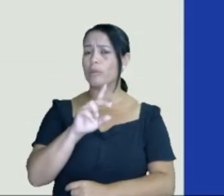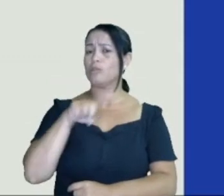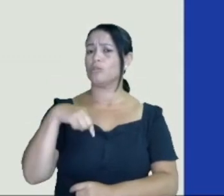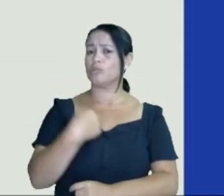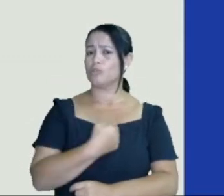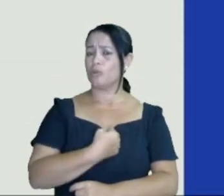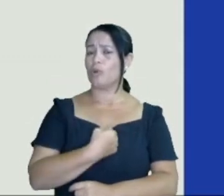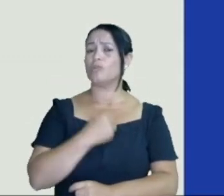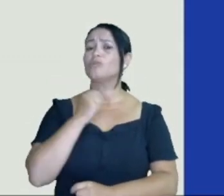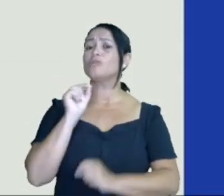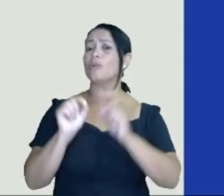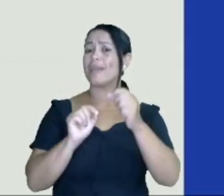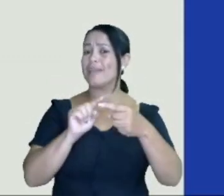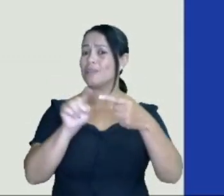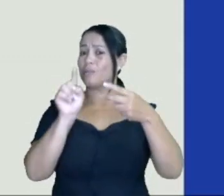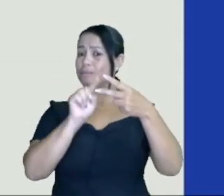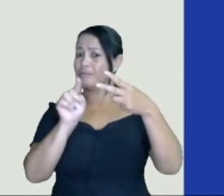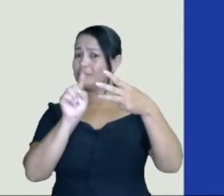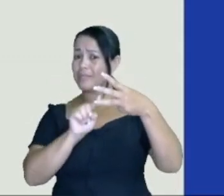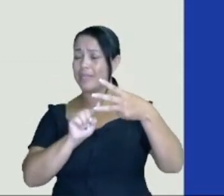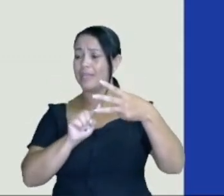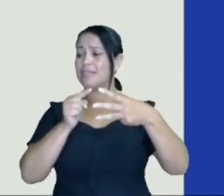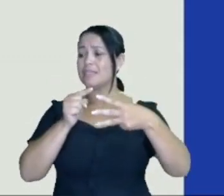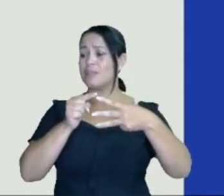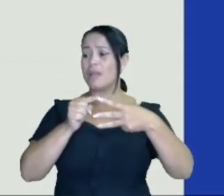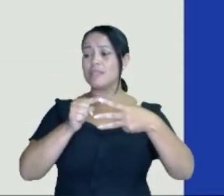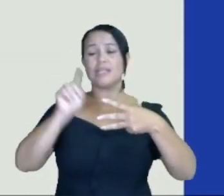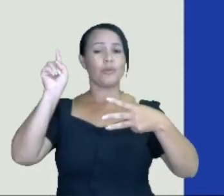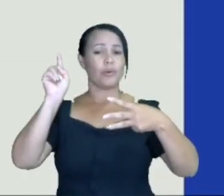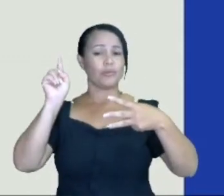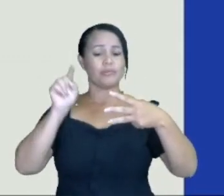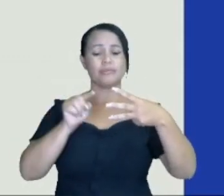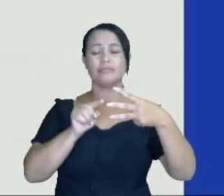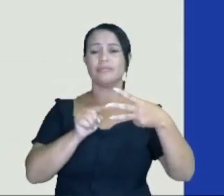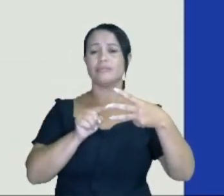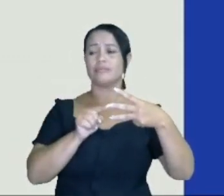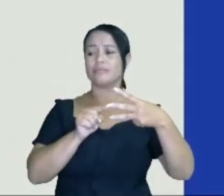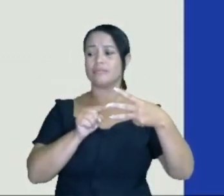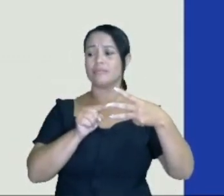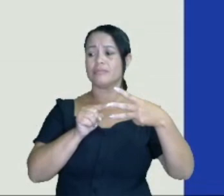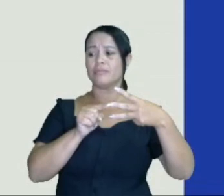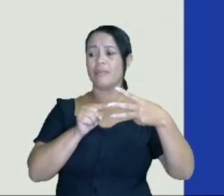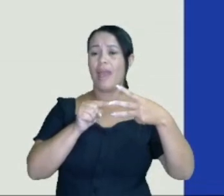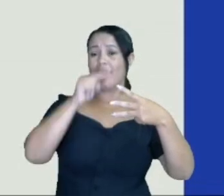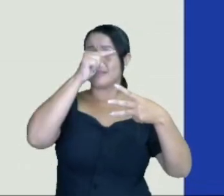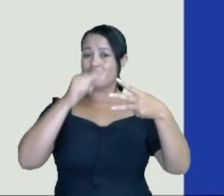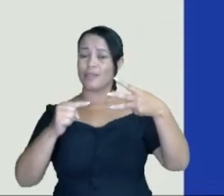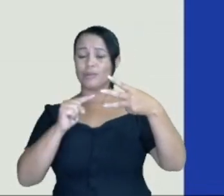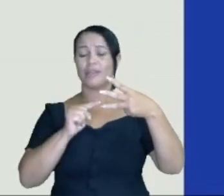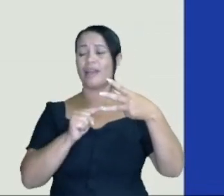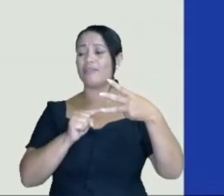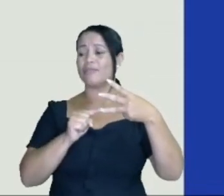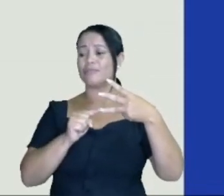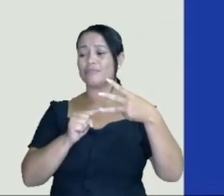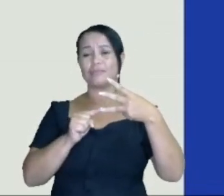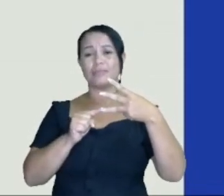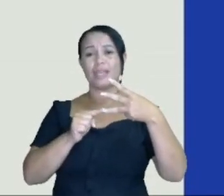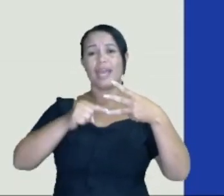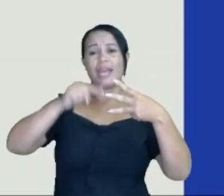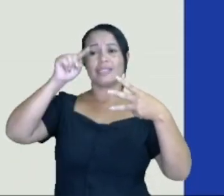portuguesa são 3: acento agudo, acento grave e